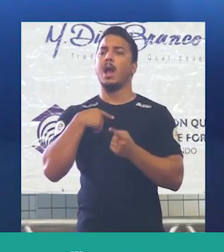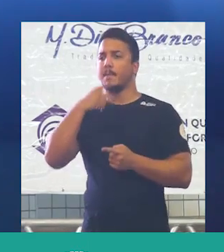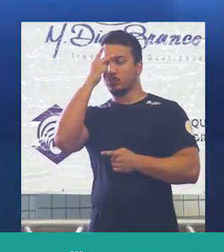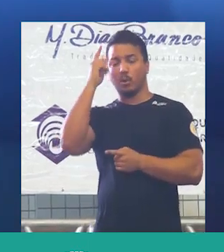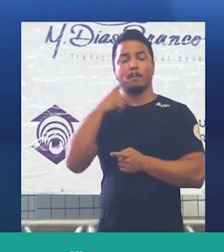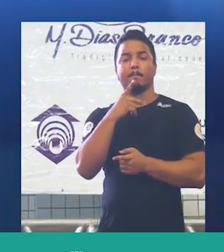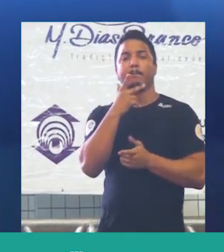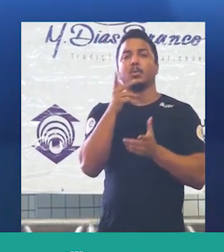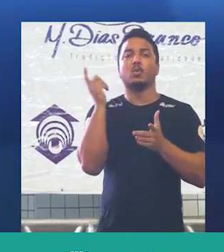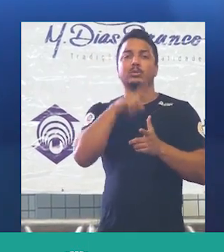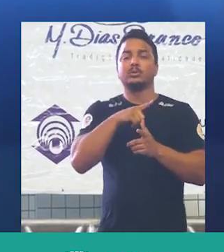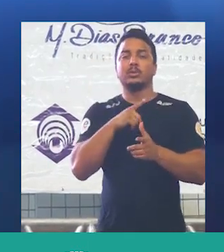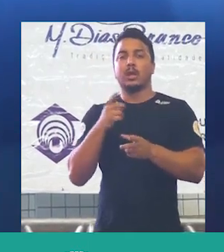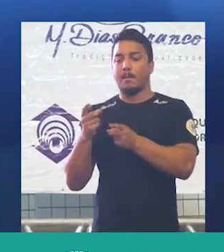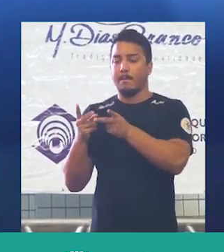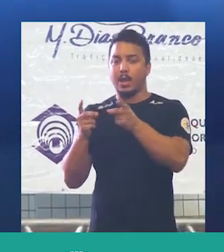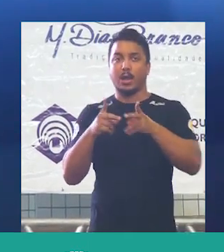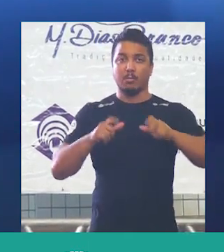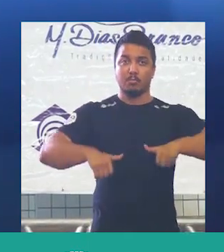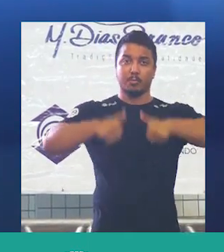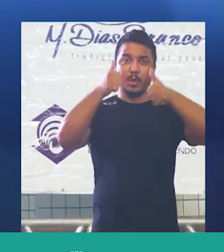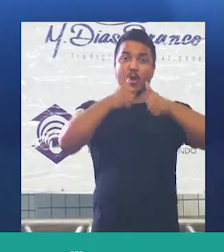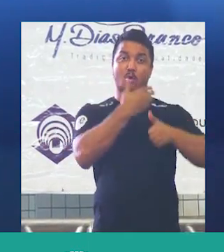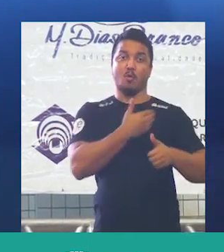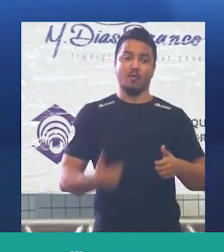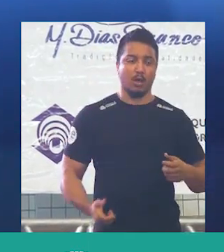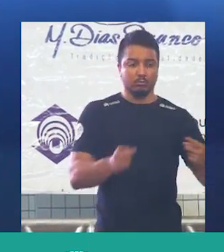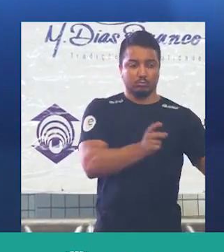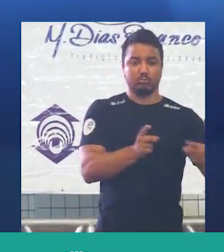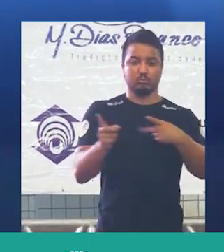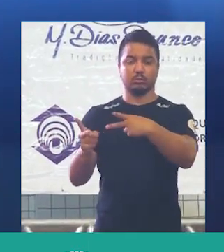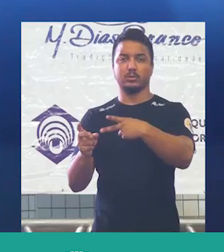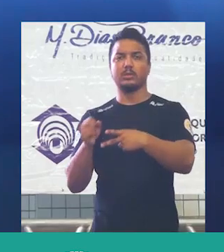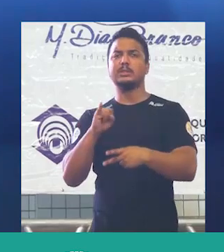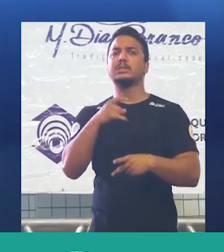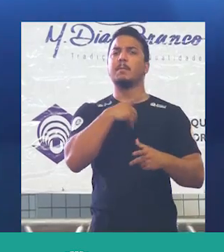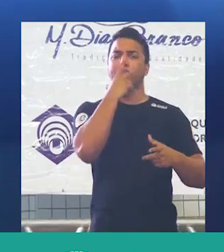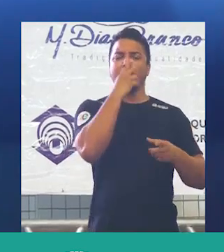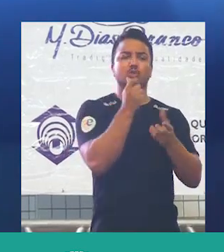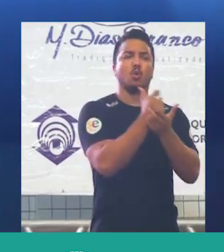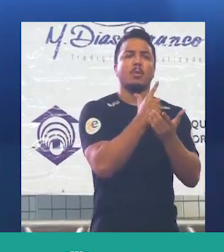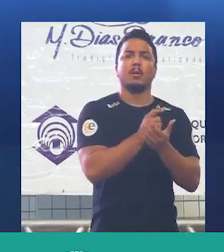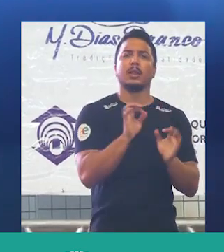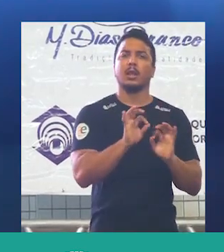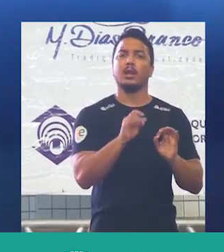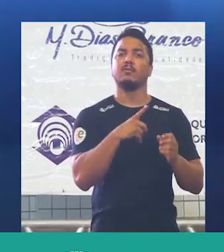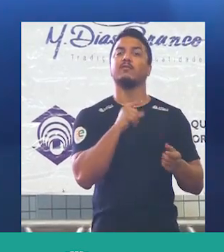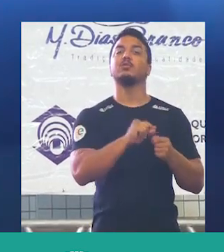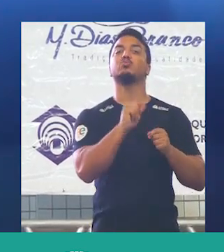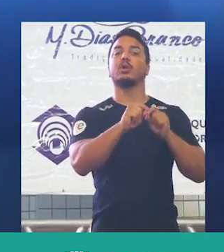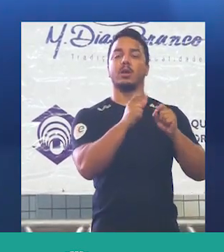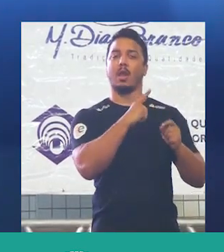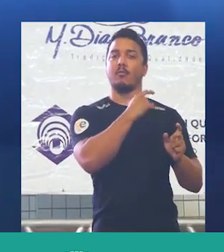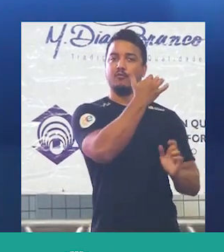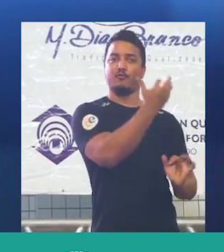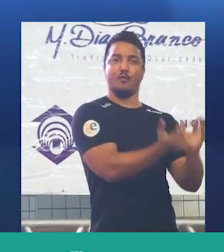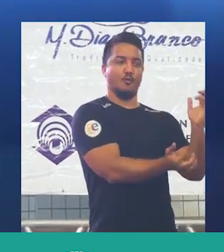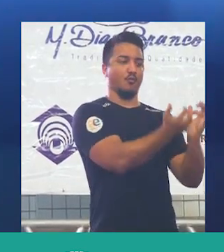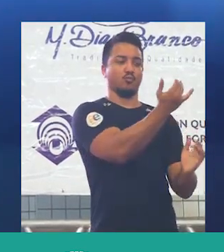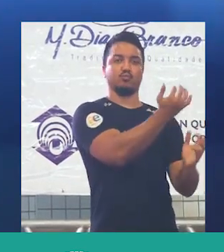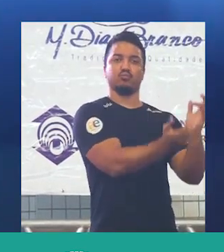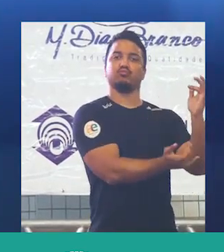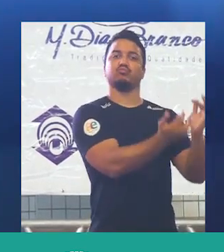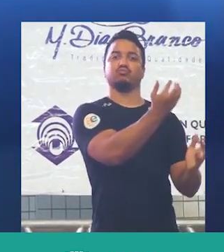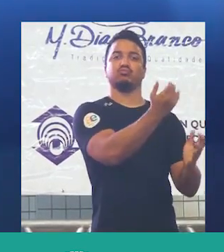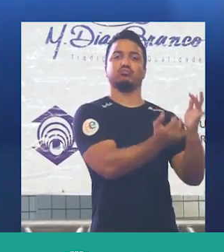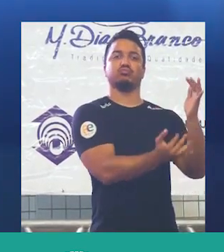mercado melhorasse, ele vendia aquele estoque. Se o mercado não melhorasse, queimava os estoques. Mas o